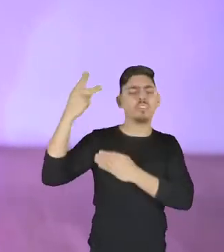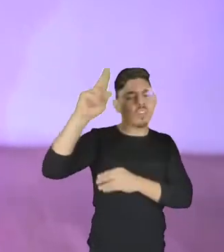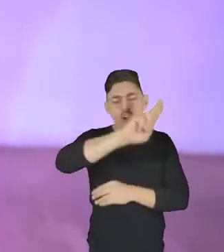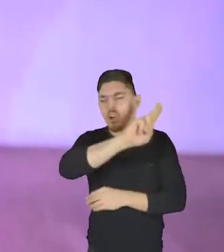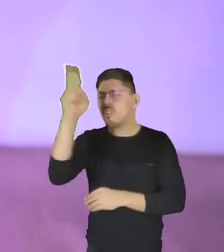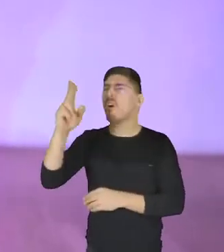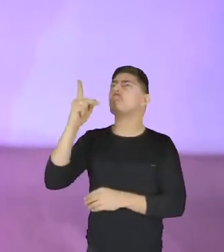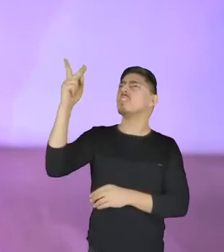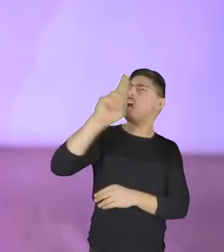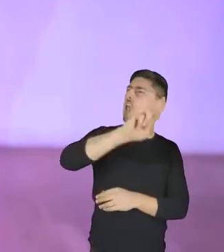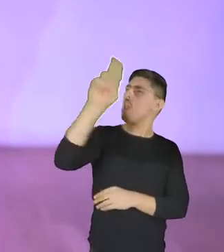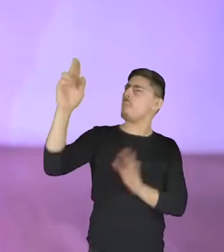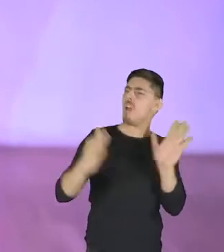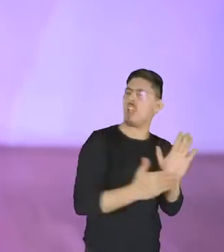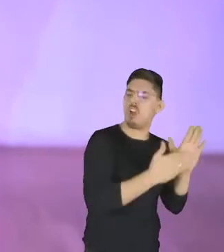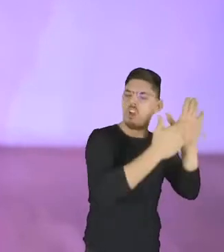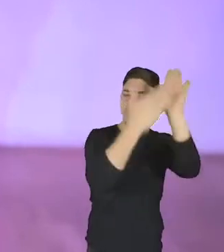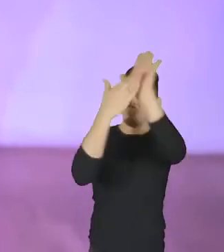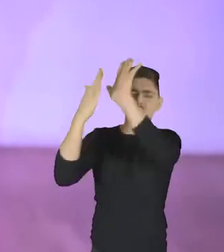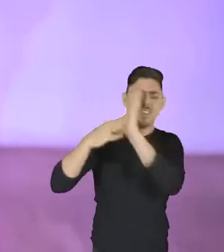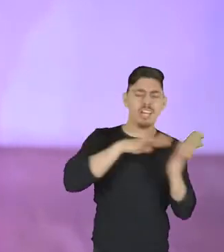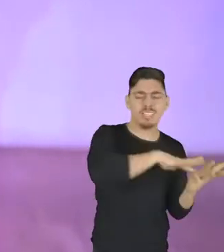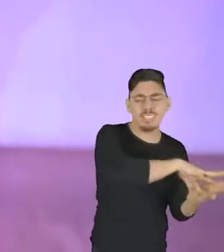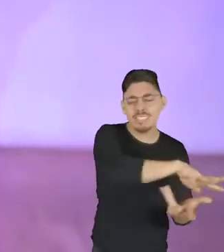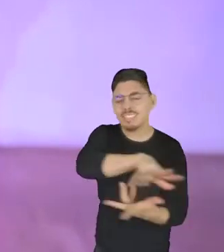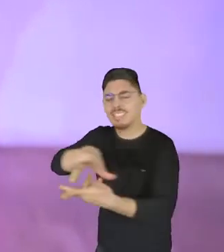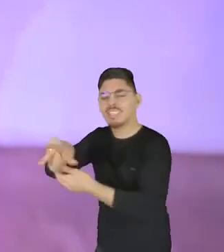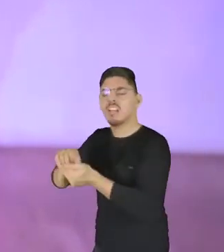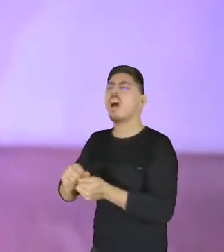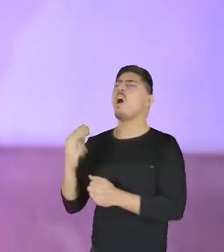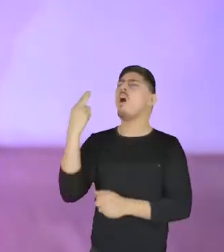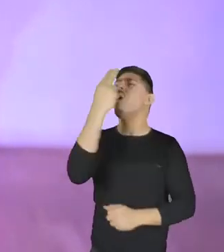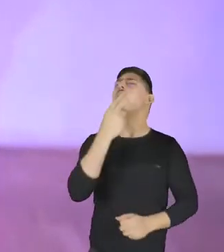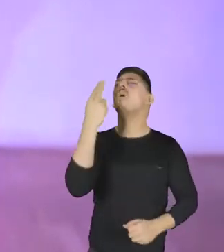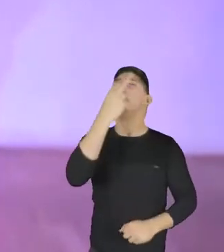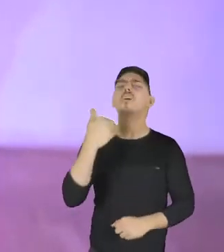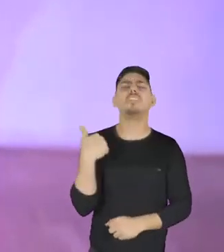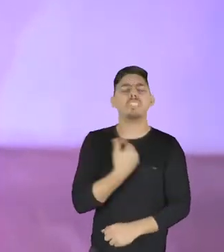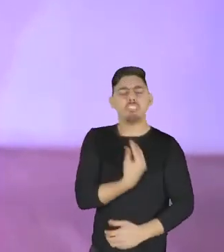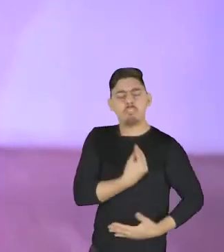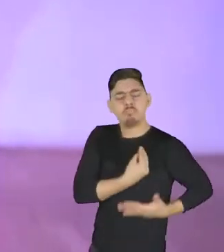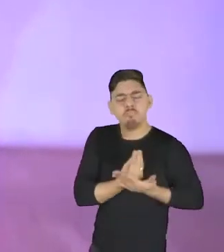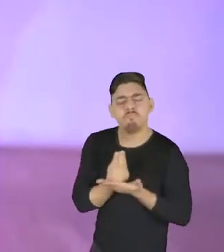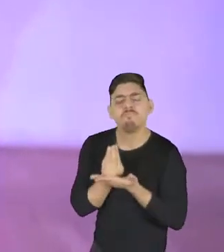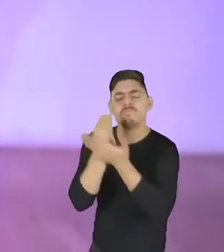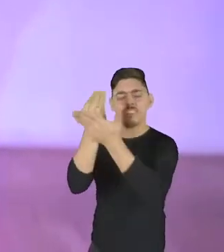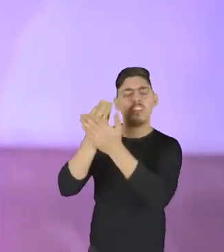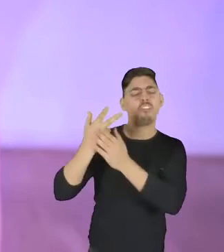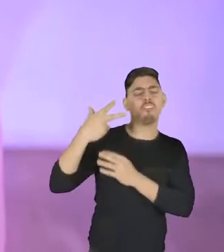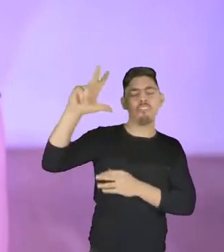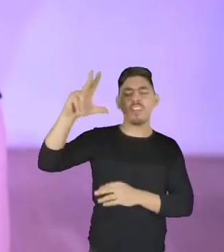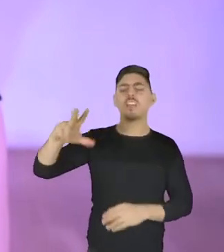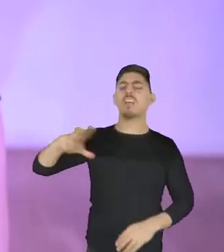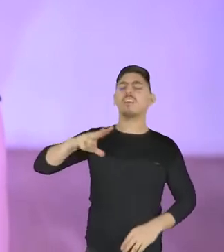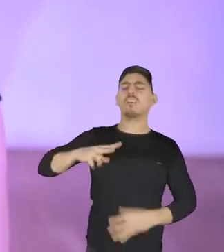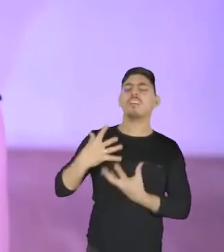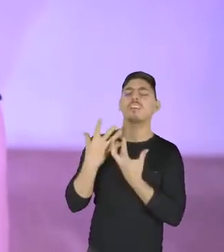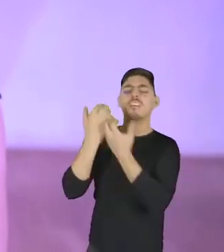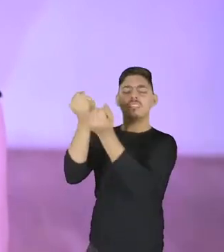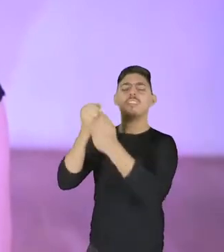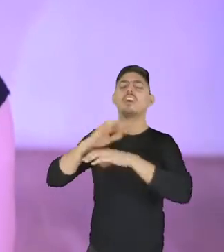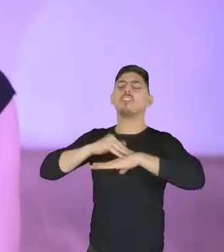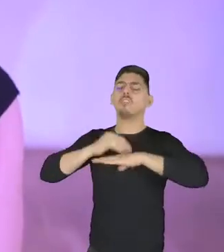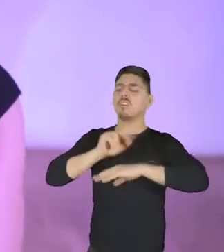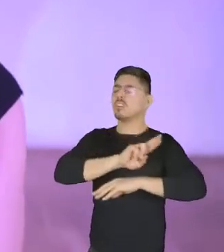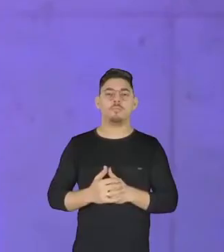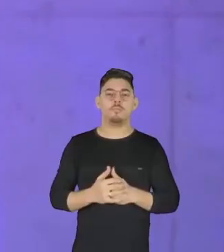Seu nome seja louvado em tudo, Senhor. Usa-nos, Senhor. Toma a nossa vida para Ti, acolhe-nos, Senhor, conforta-nos. Em nome